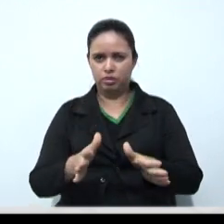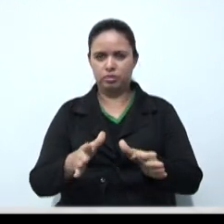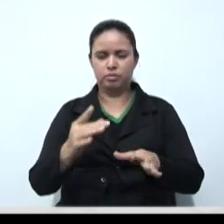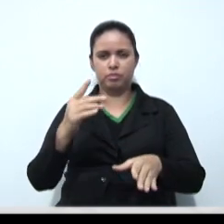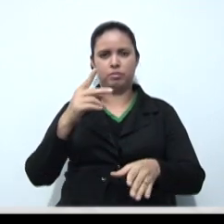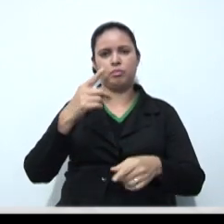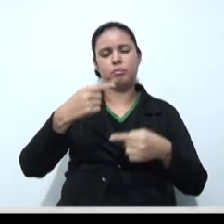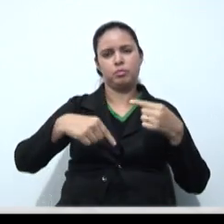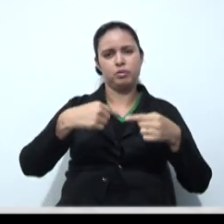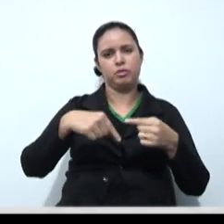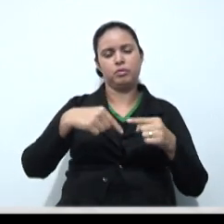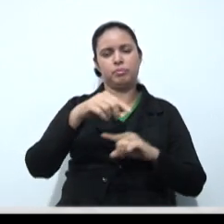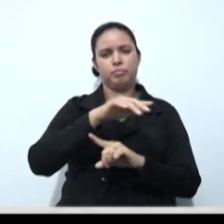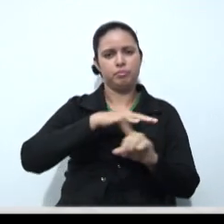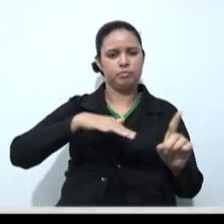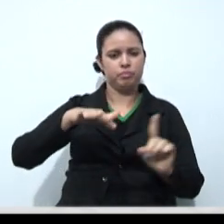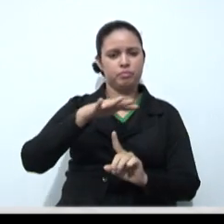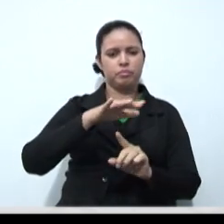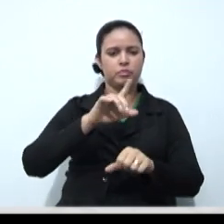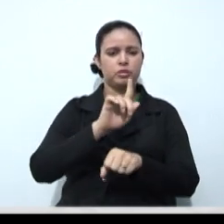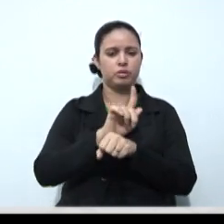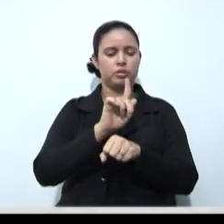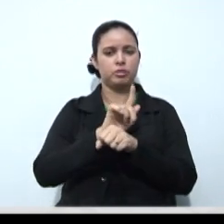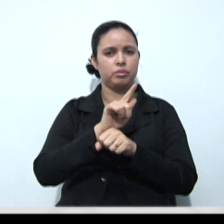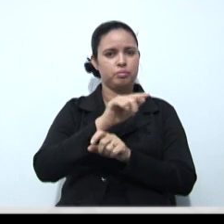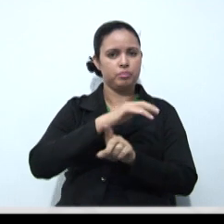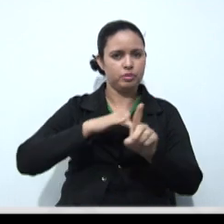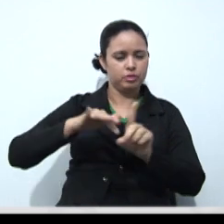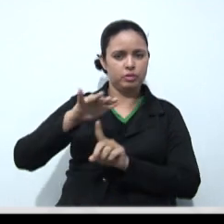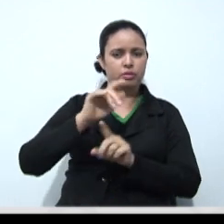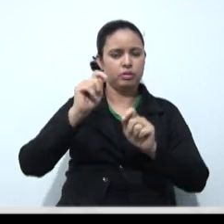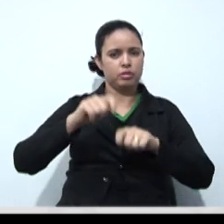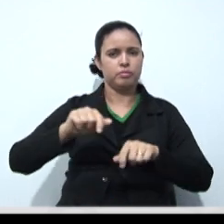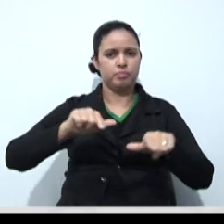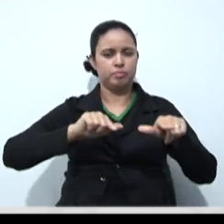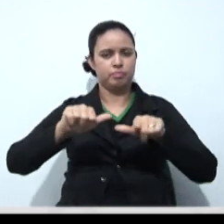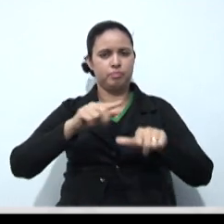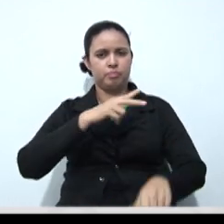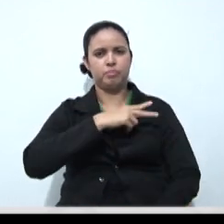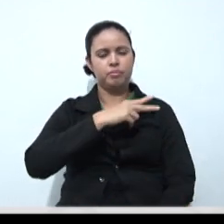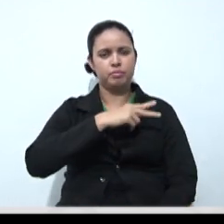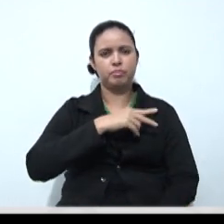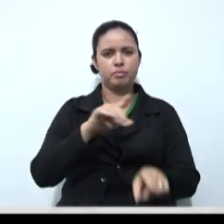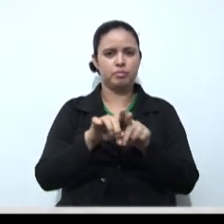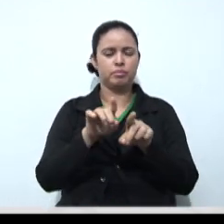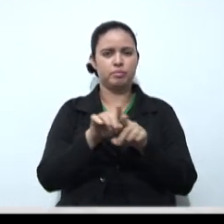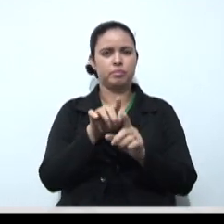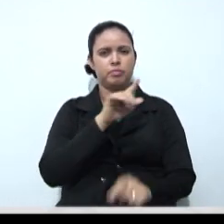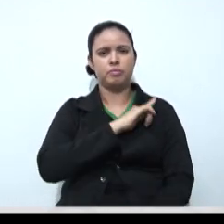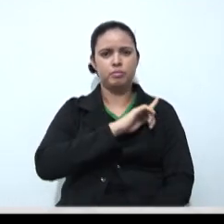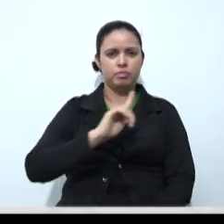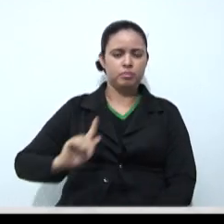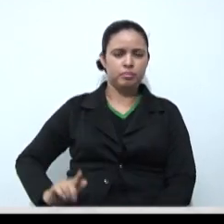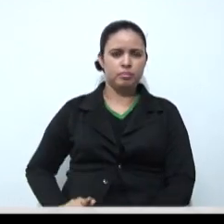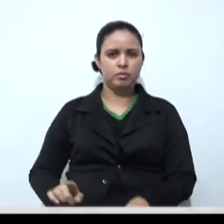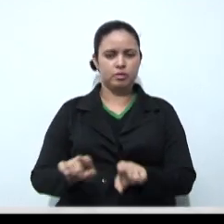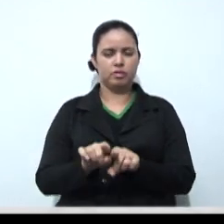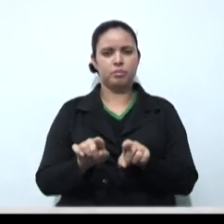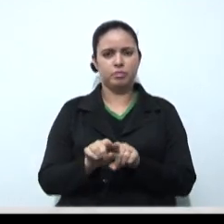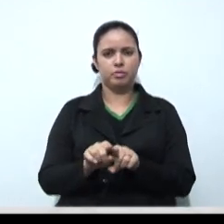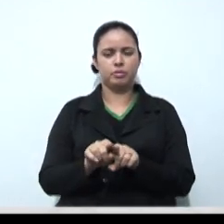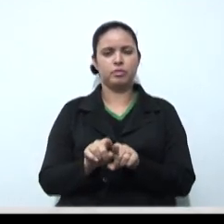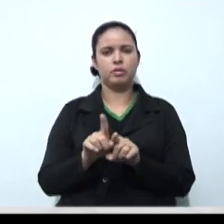política ambiental. O gestor ambiental ele pode trabalhar tanto na área privada quanto também na área pública e também